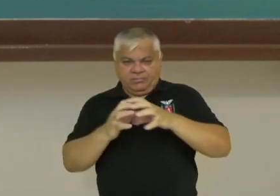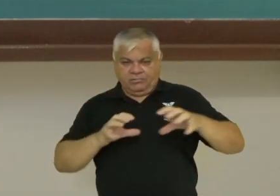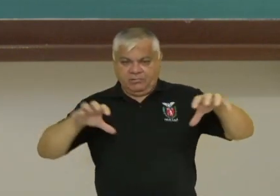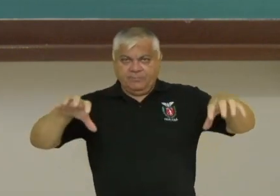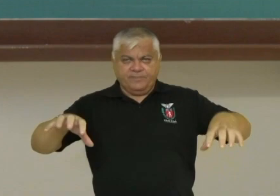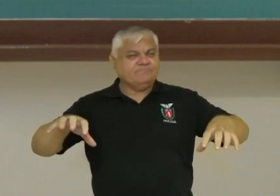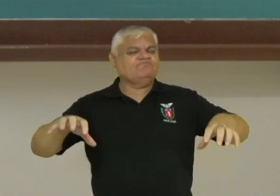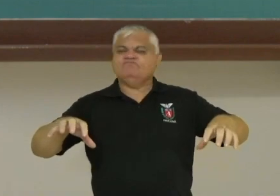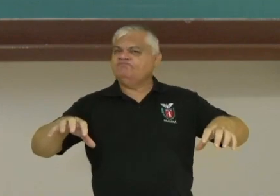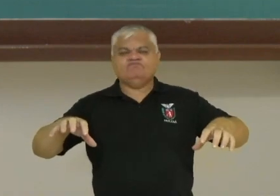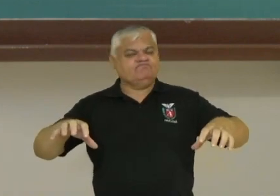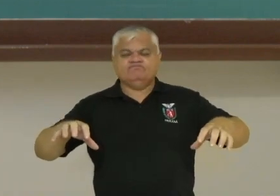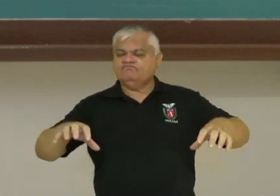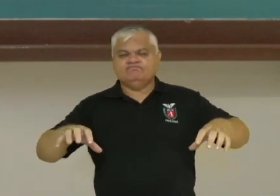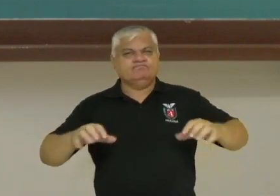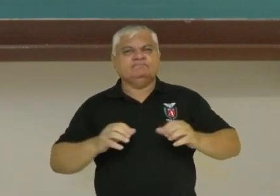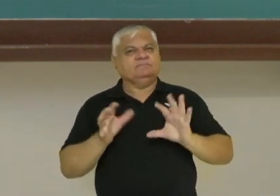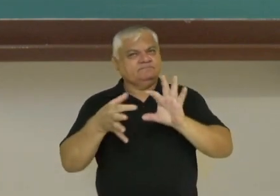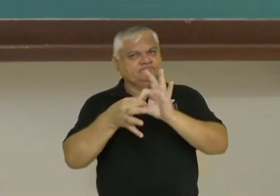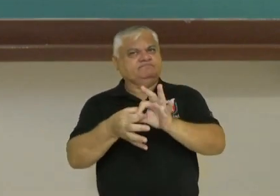expressa de uma forma conjunta.